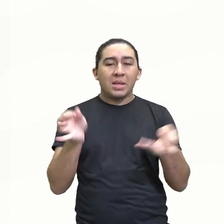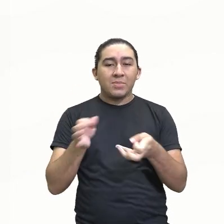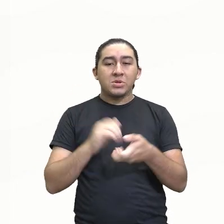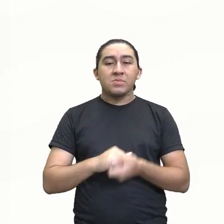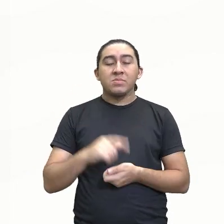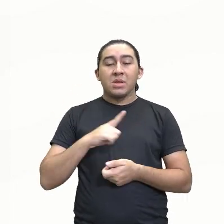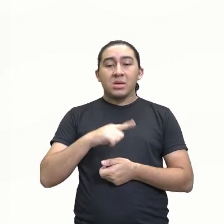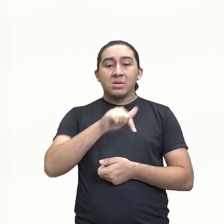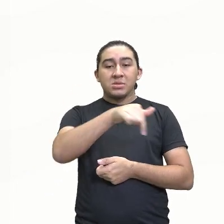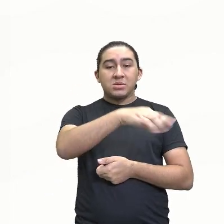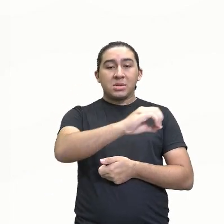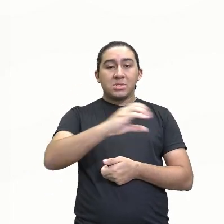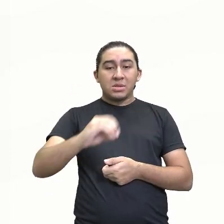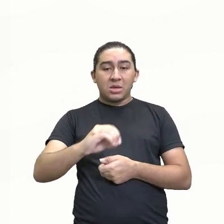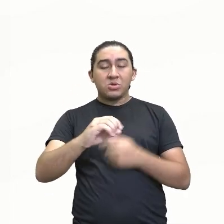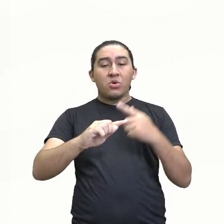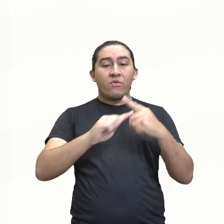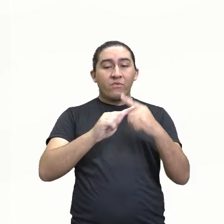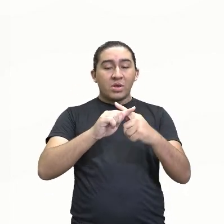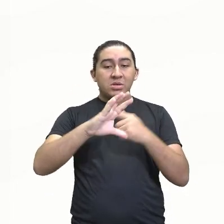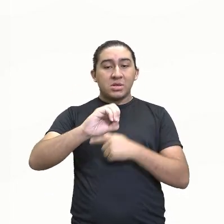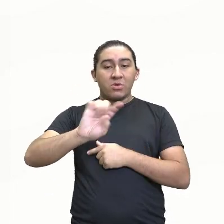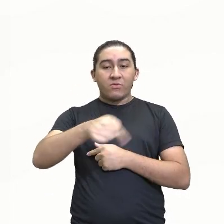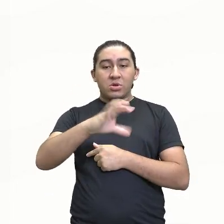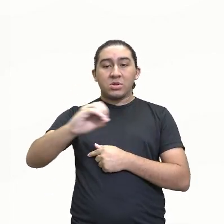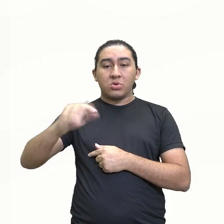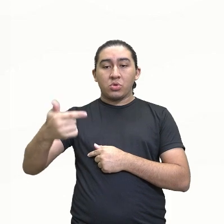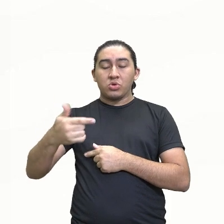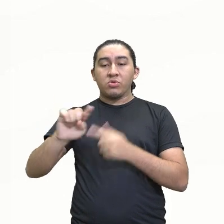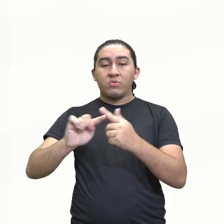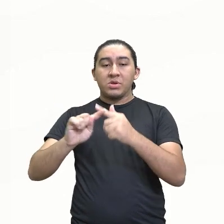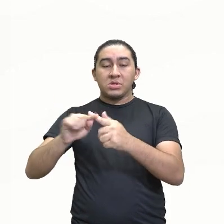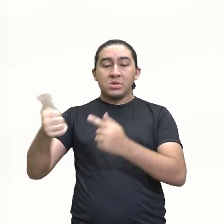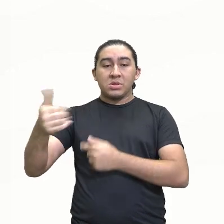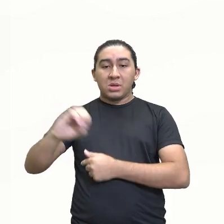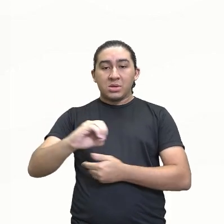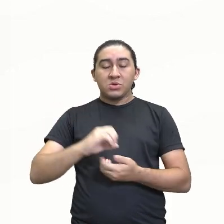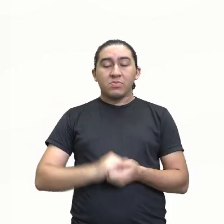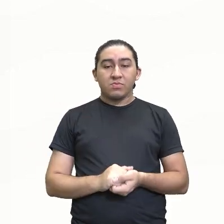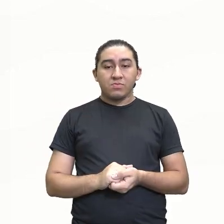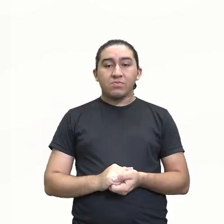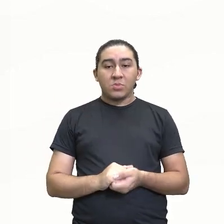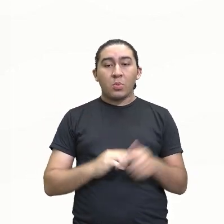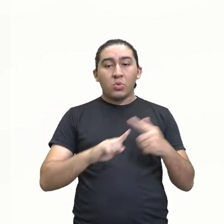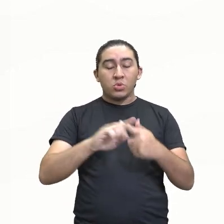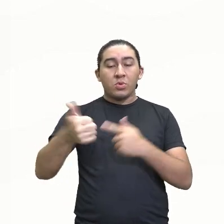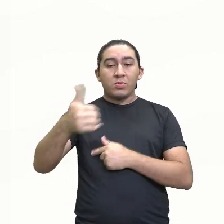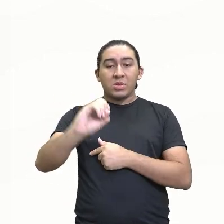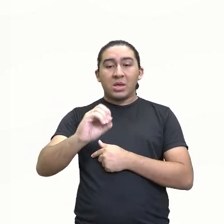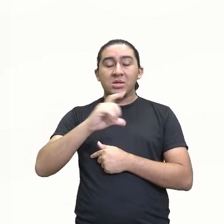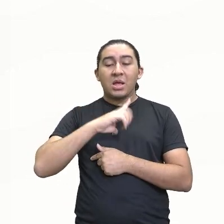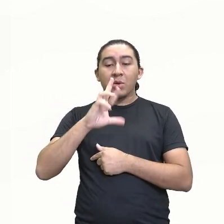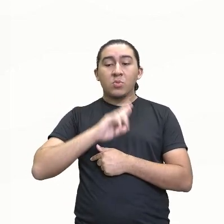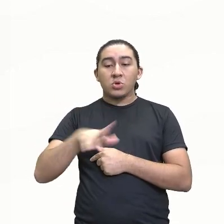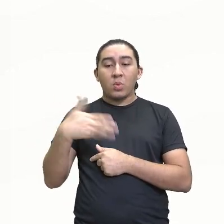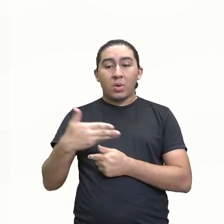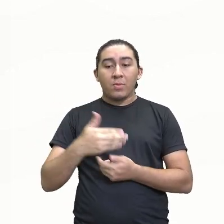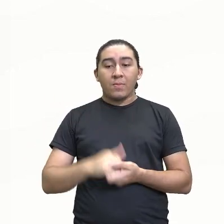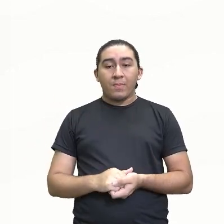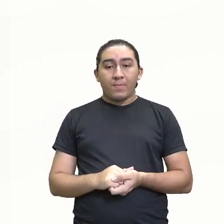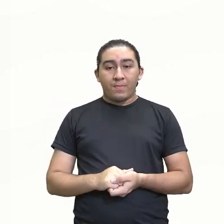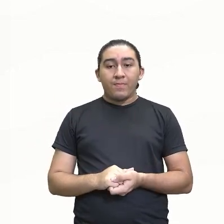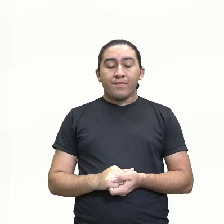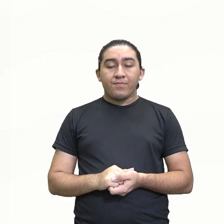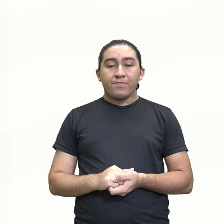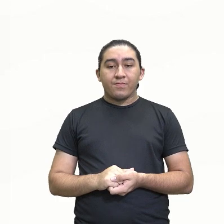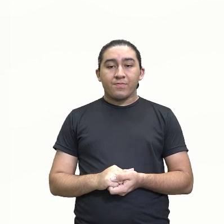vai ficar 700 vezes a taxa vezes o tempo. Multiplico aqui, ó, por 10. O que a gente faz? Aumenta uma